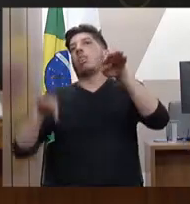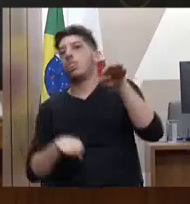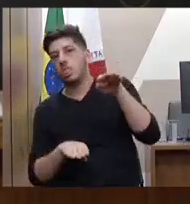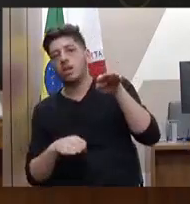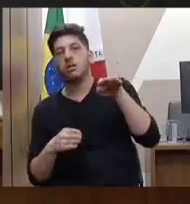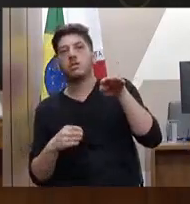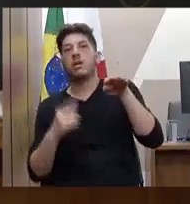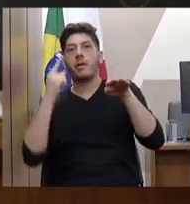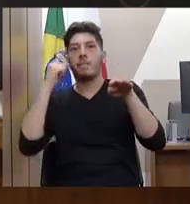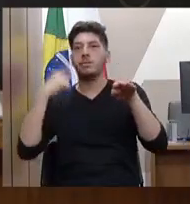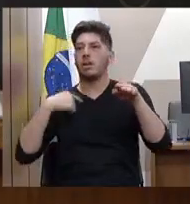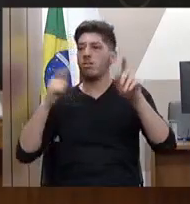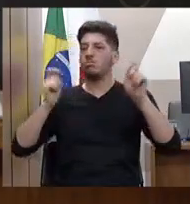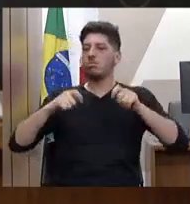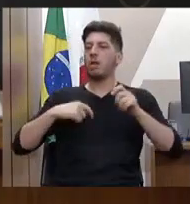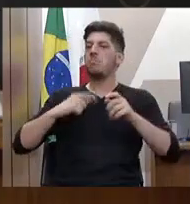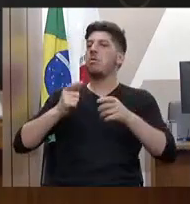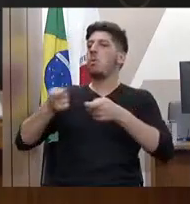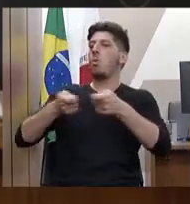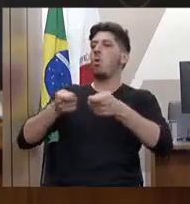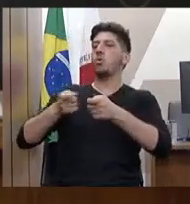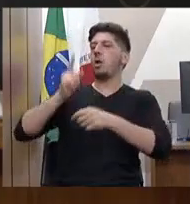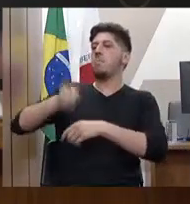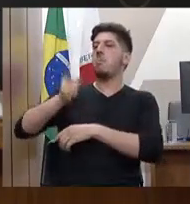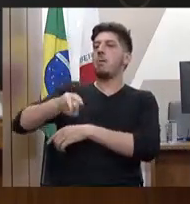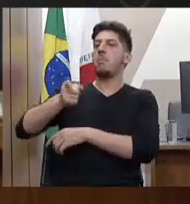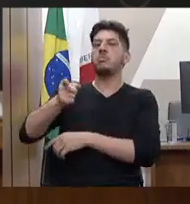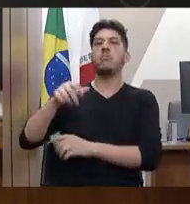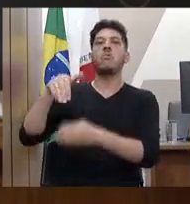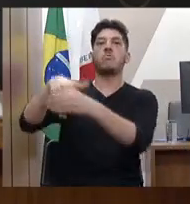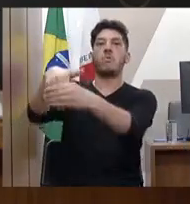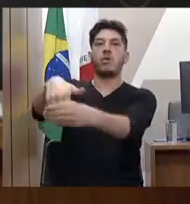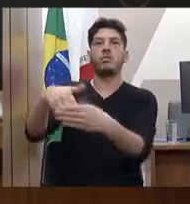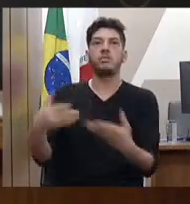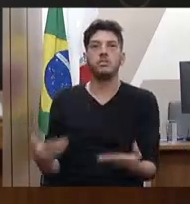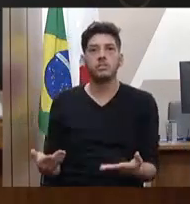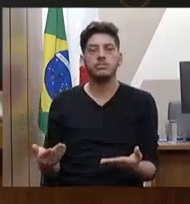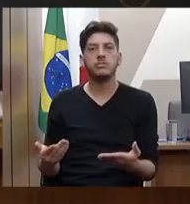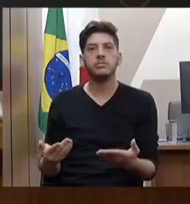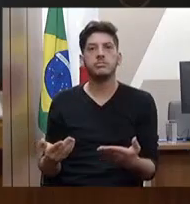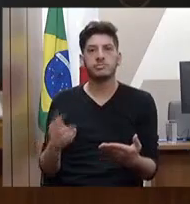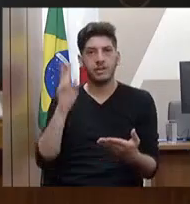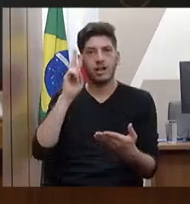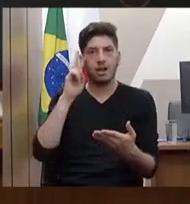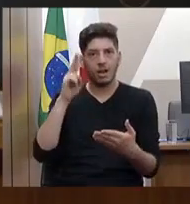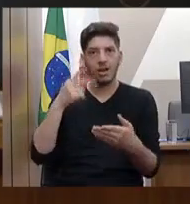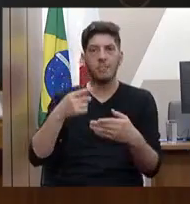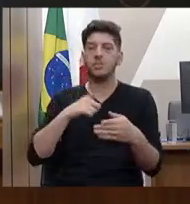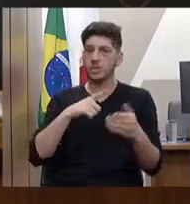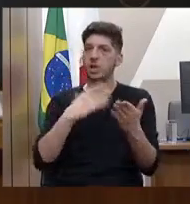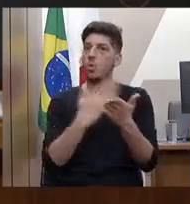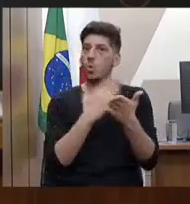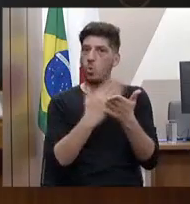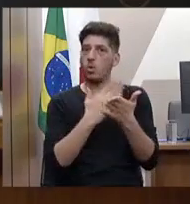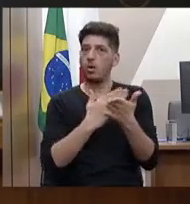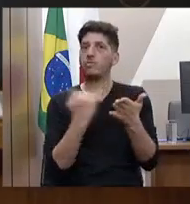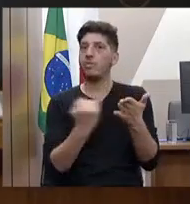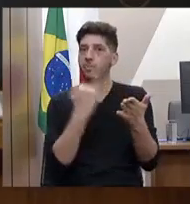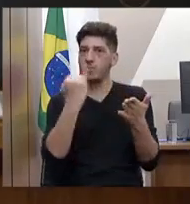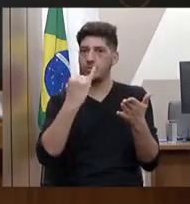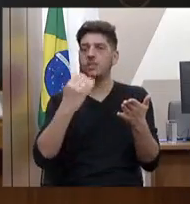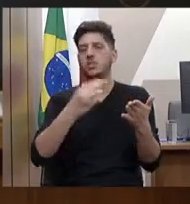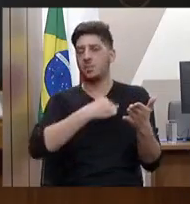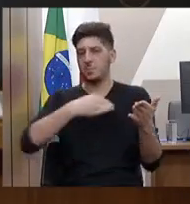de querer dizer quem vote quem não vote é voltar para antiga questão da bota é quero ter um livro muito significativo do